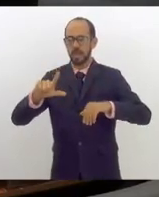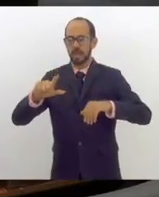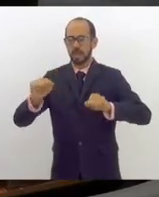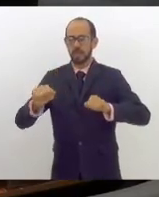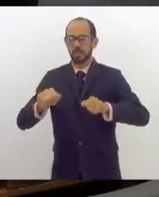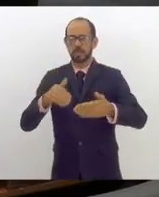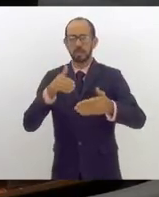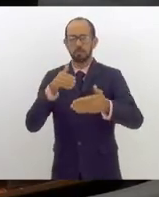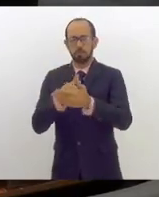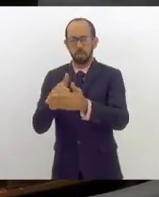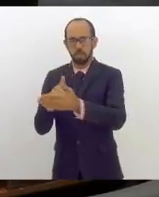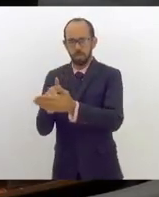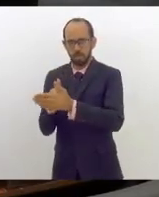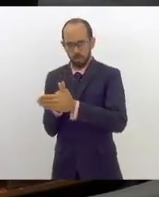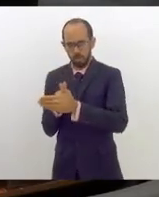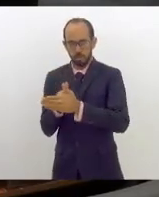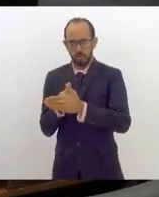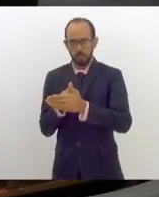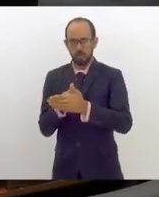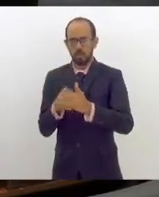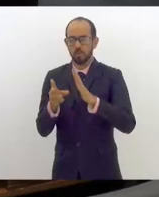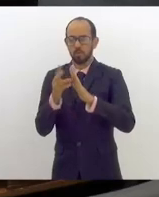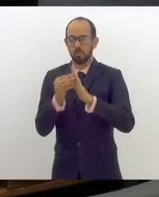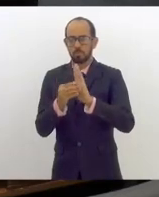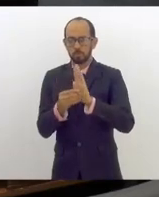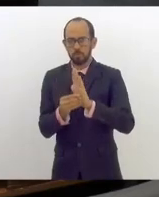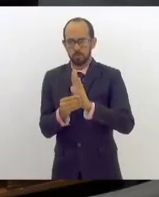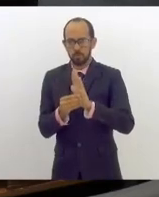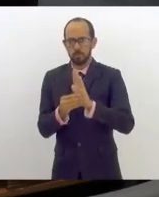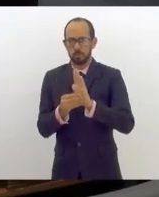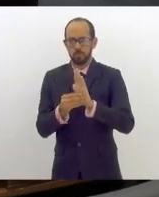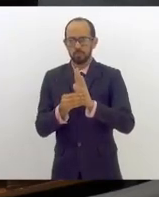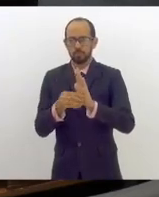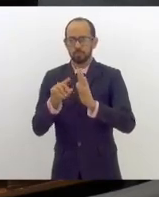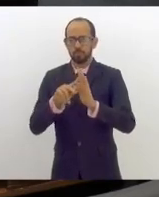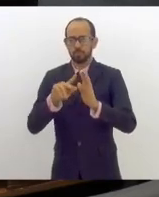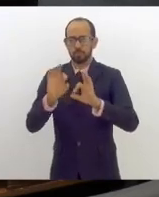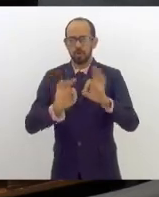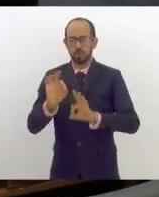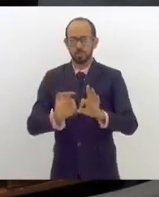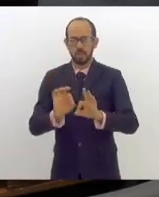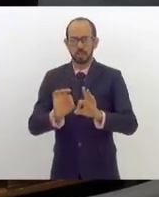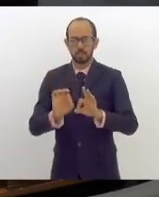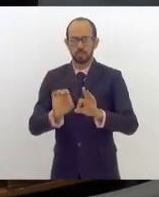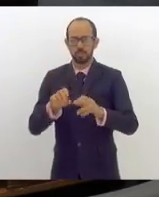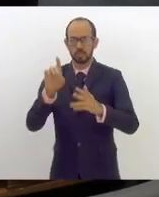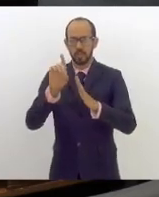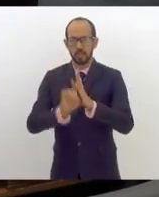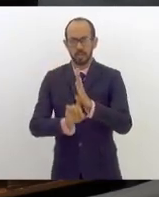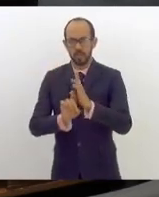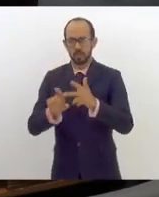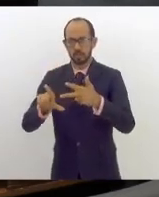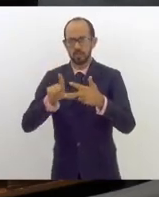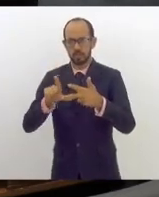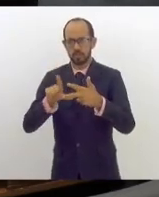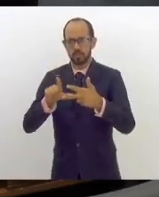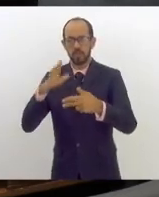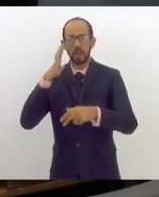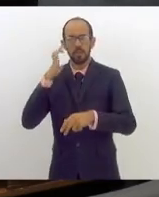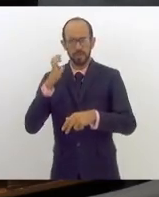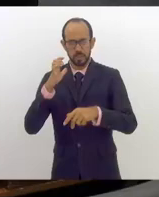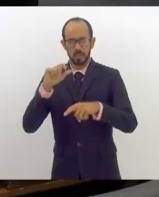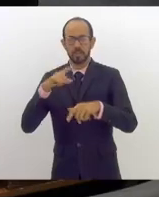obstrução da pauta por conta do projeto de decreto legislativo que se encontra na pauta da data de amanhã que